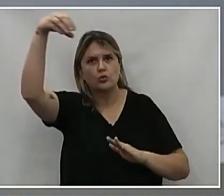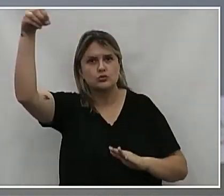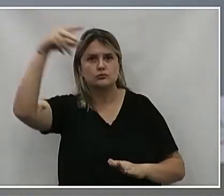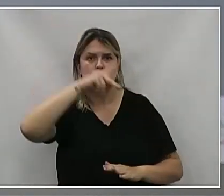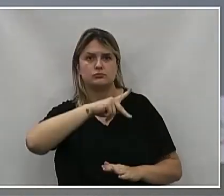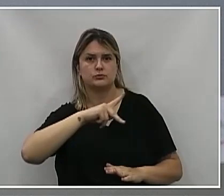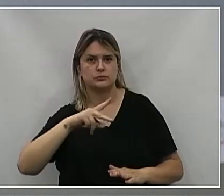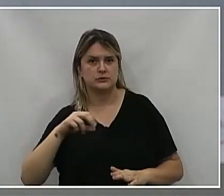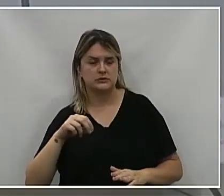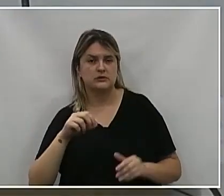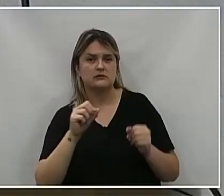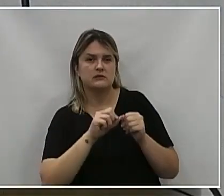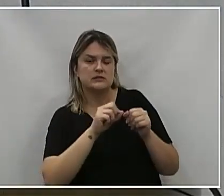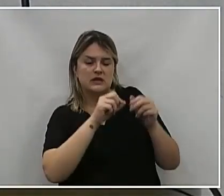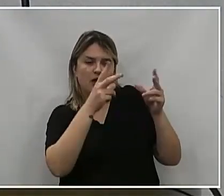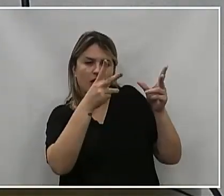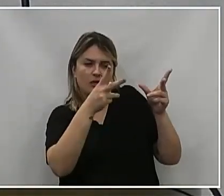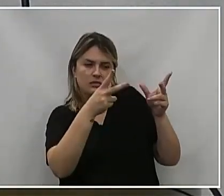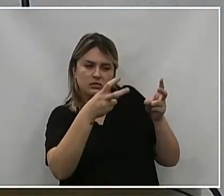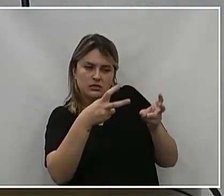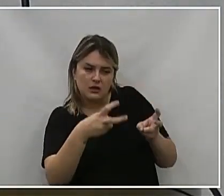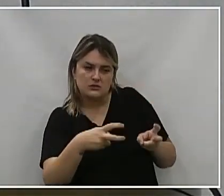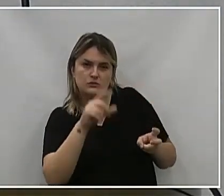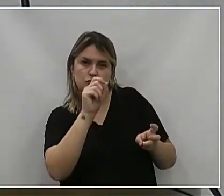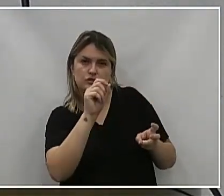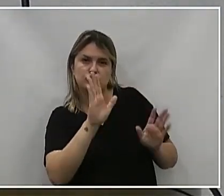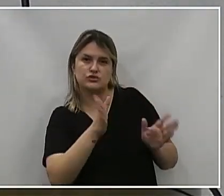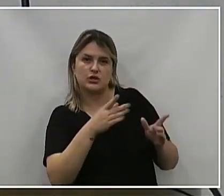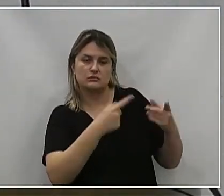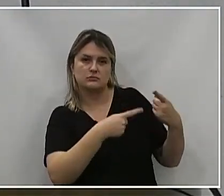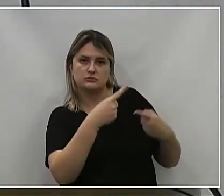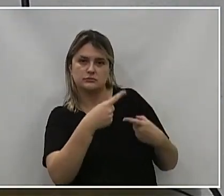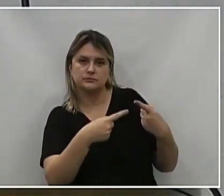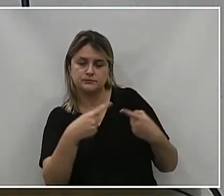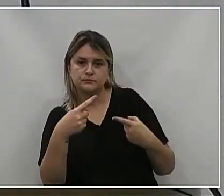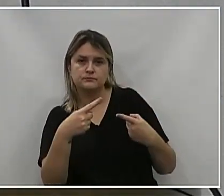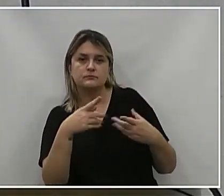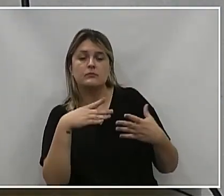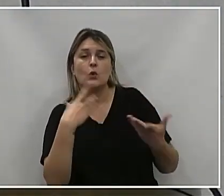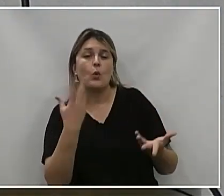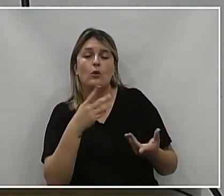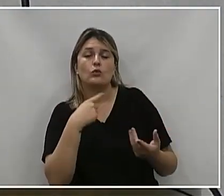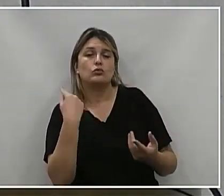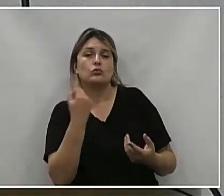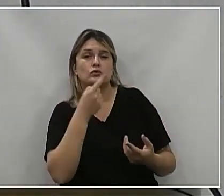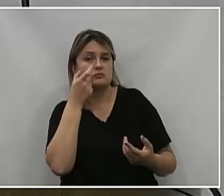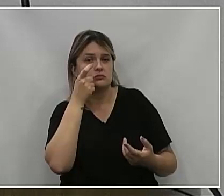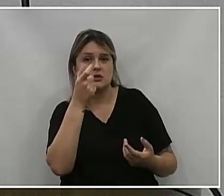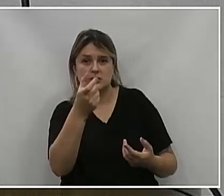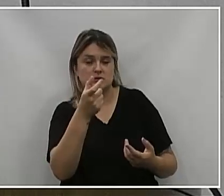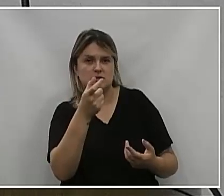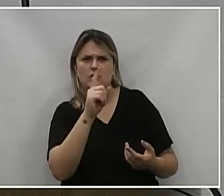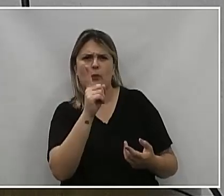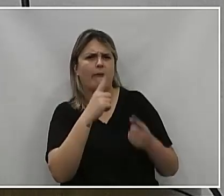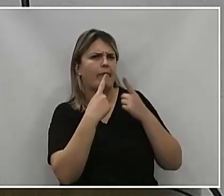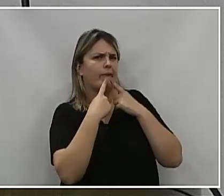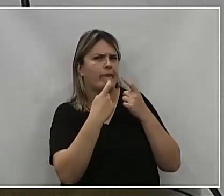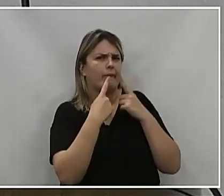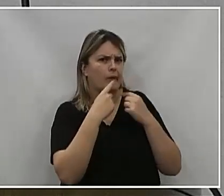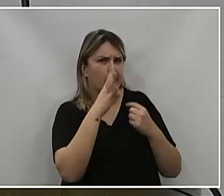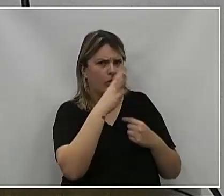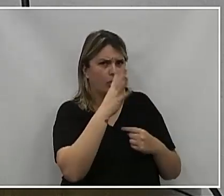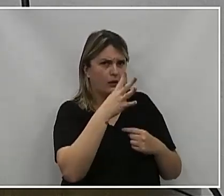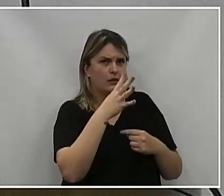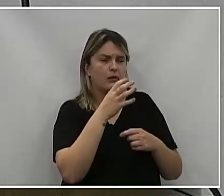uma análise superficial do que já foi discutido, e a intenção nossa não é trazer uma crítica, né?